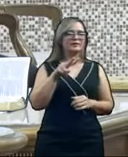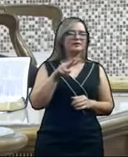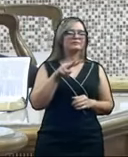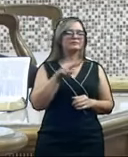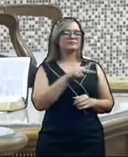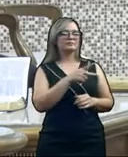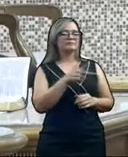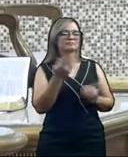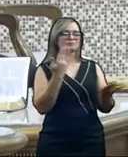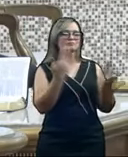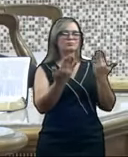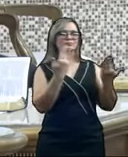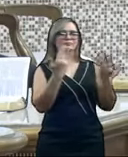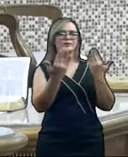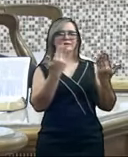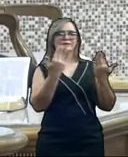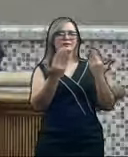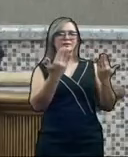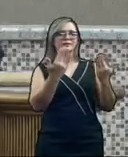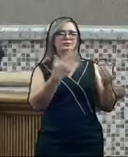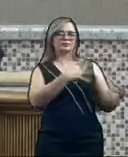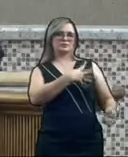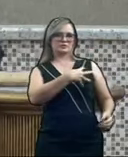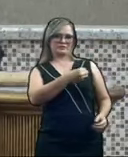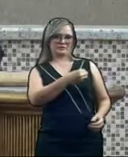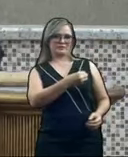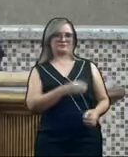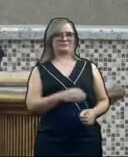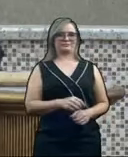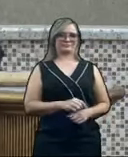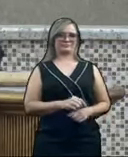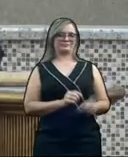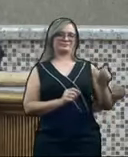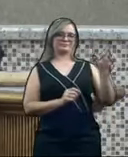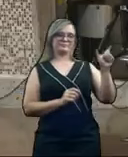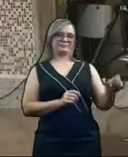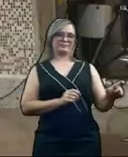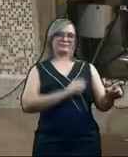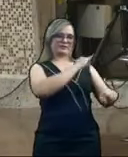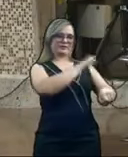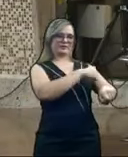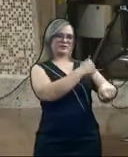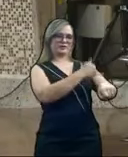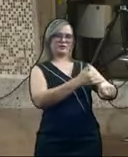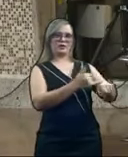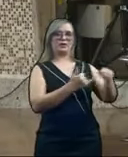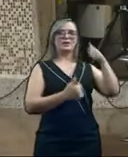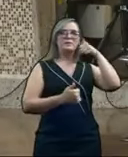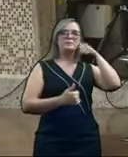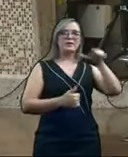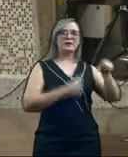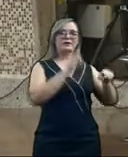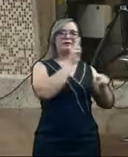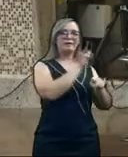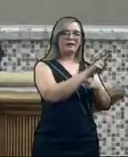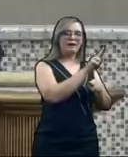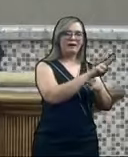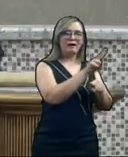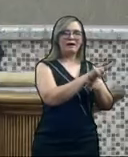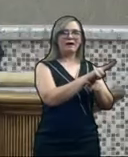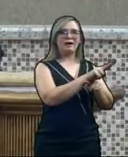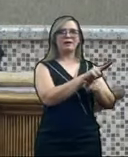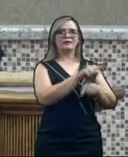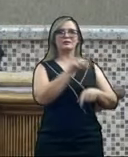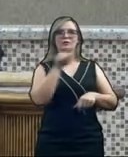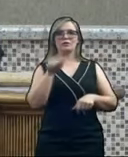mamãe é aquele que a mãe protege aquele que o pai Protege eu sou de uma família de